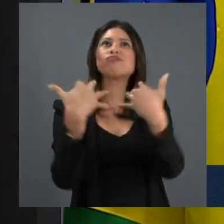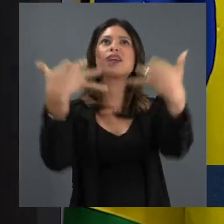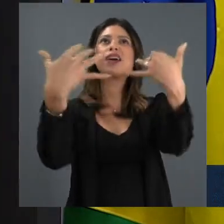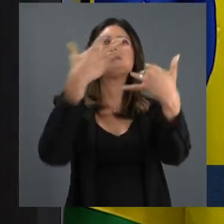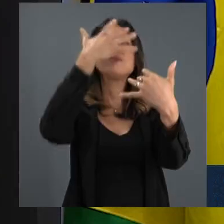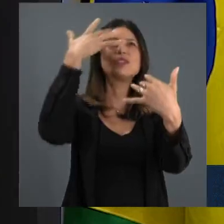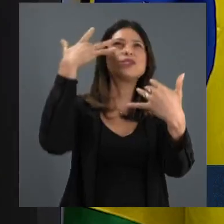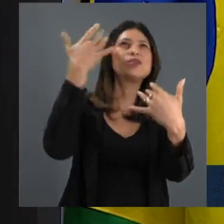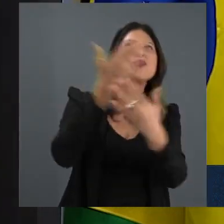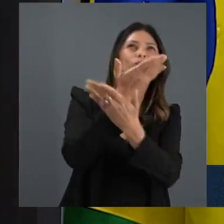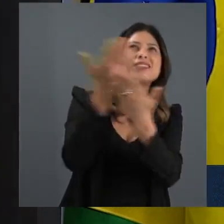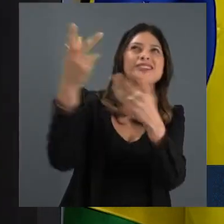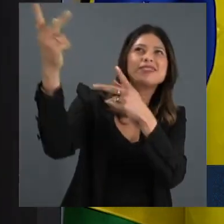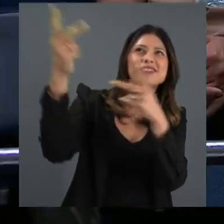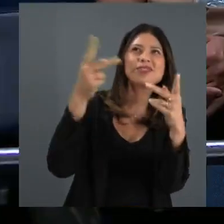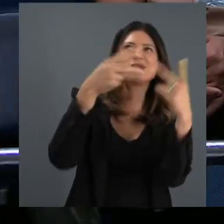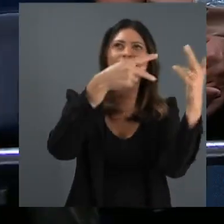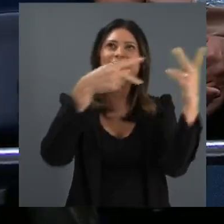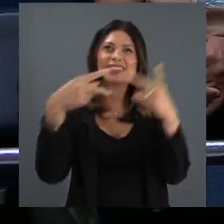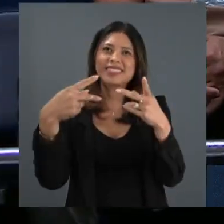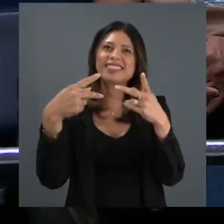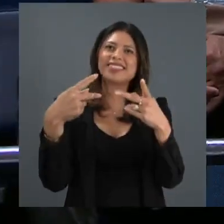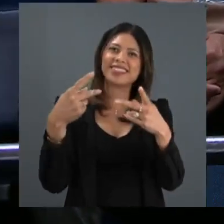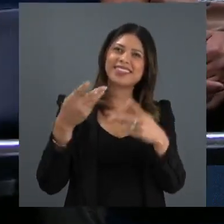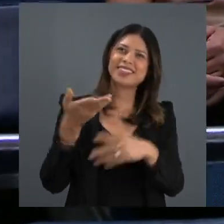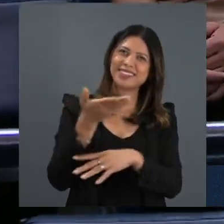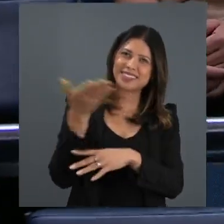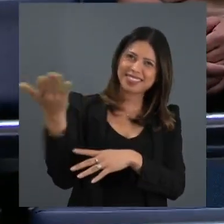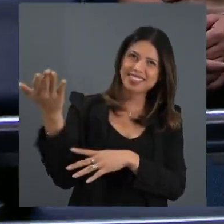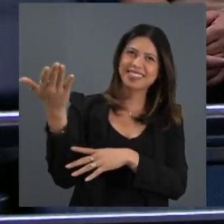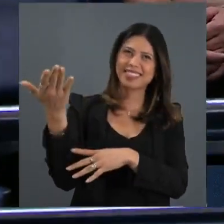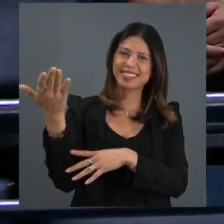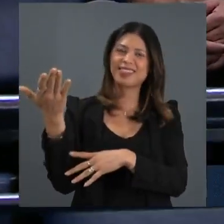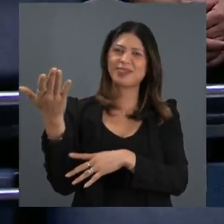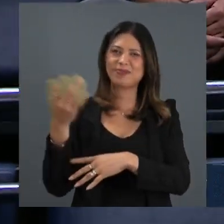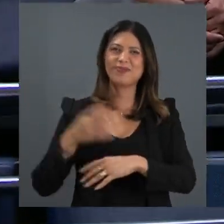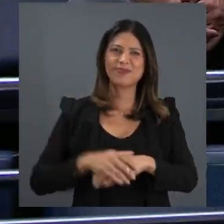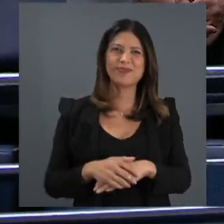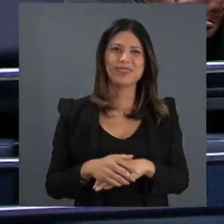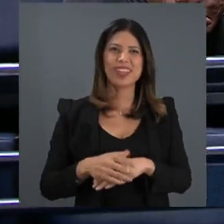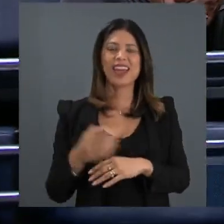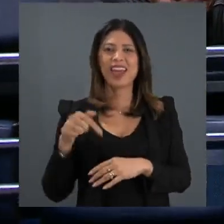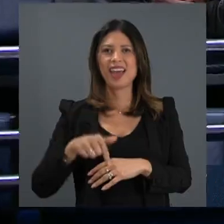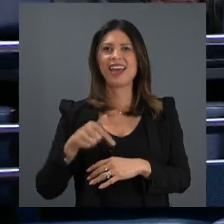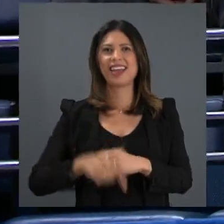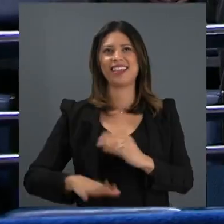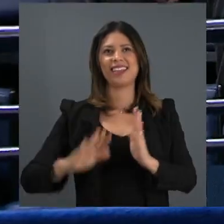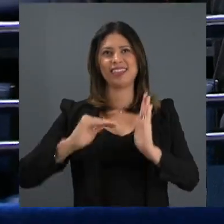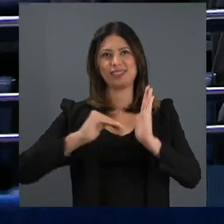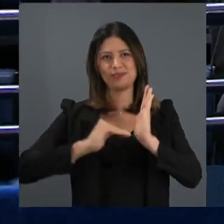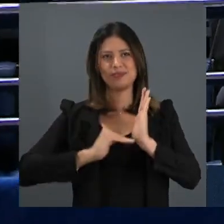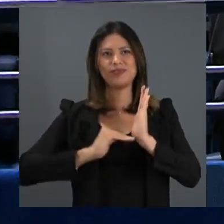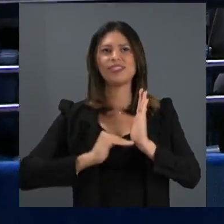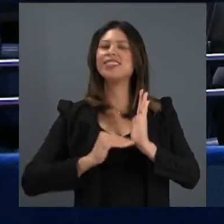né? Pessoas aqui que estão sempre vindo, se aproximando da Casa Revisora da